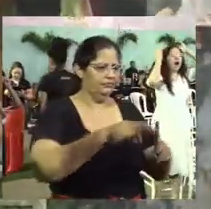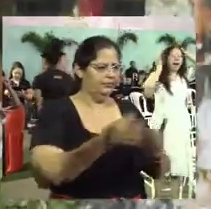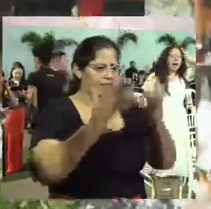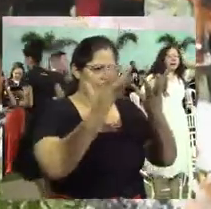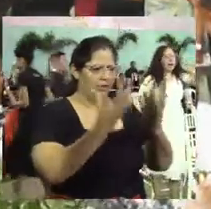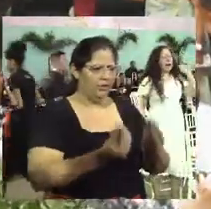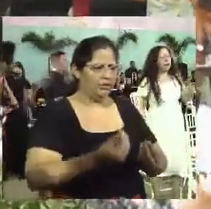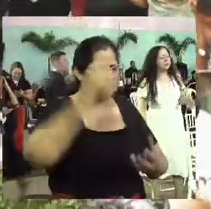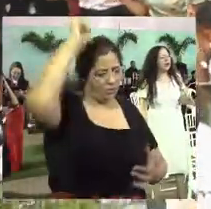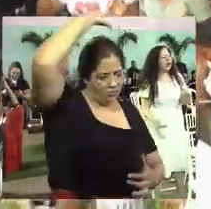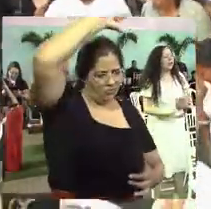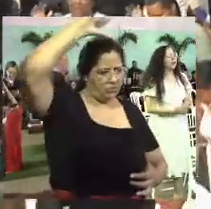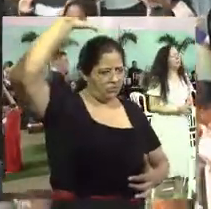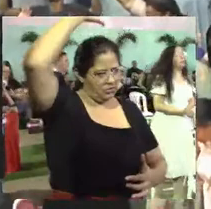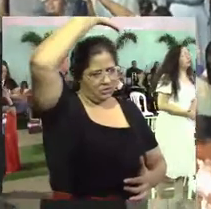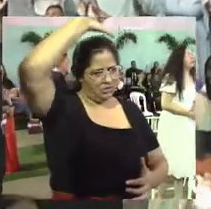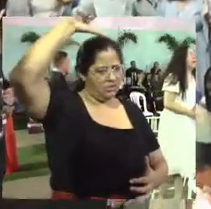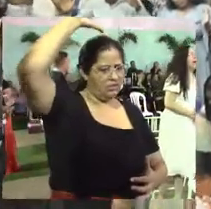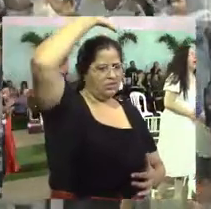almas